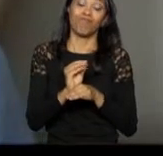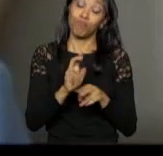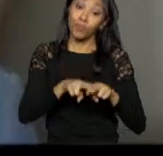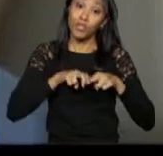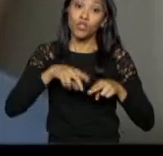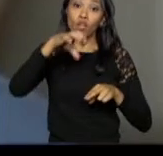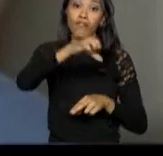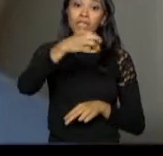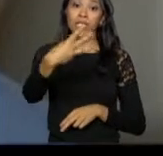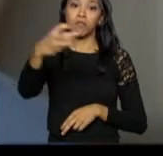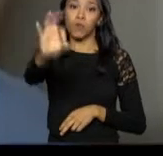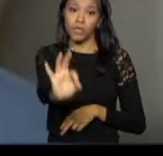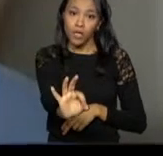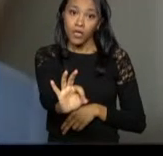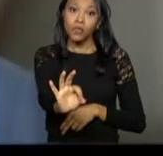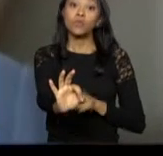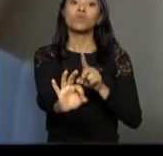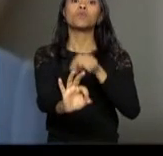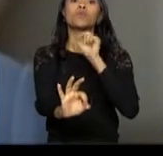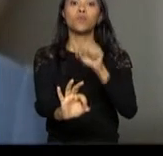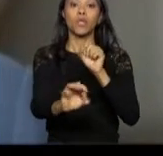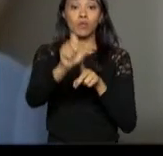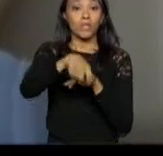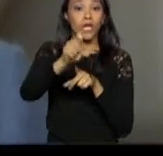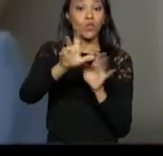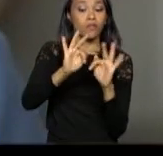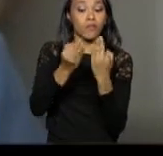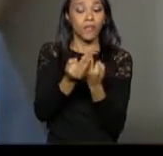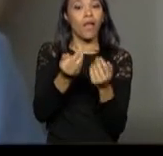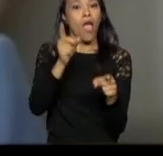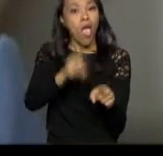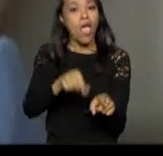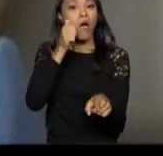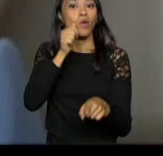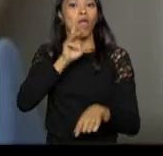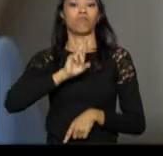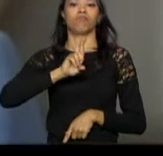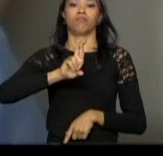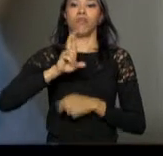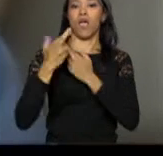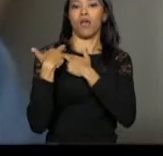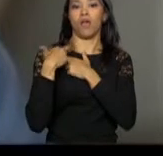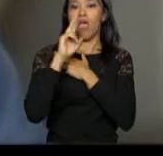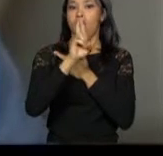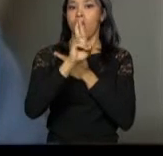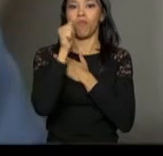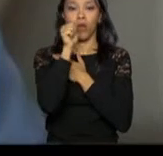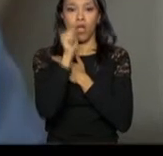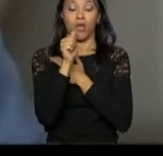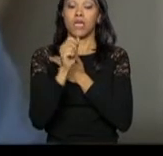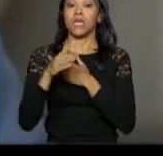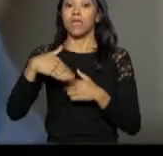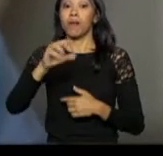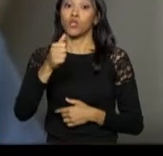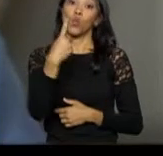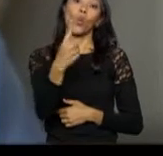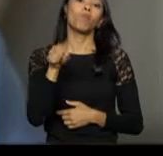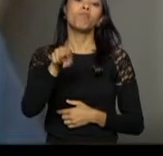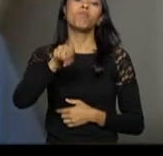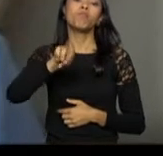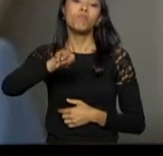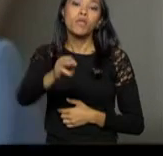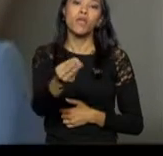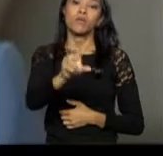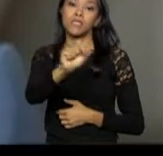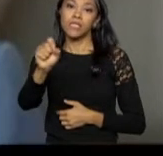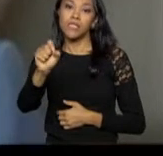93% dos cartões do Bolsa Família têm a mulher como titular. E das 1.600.000